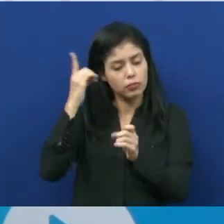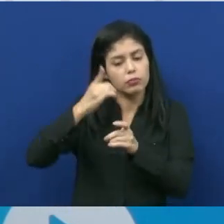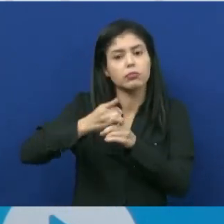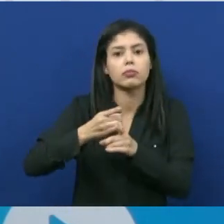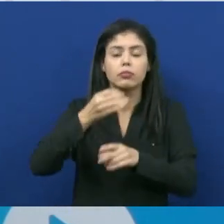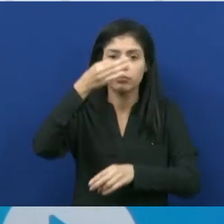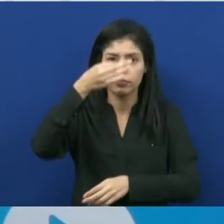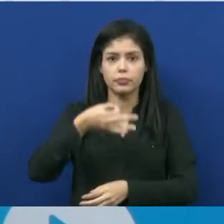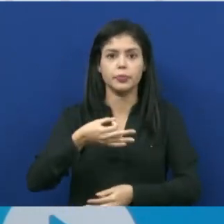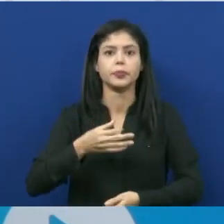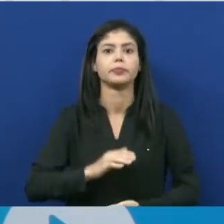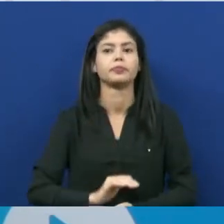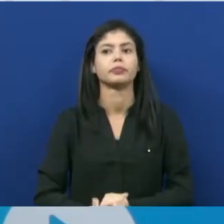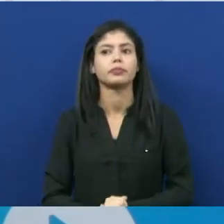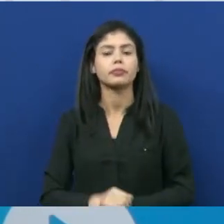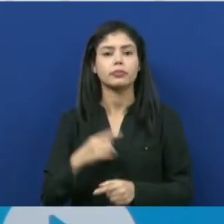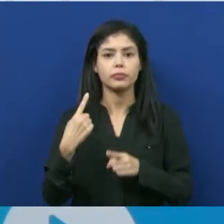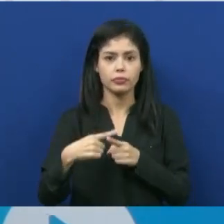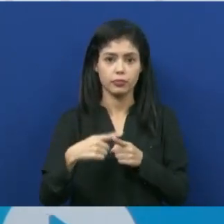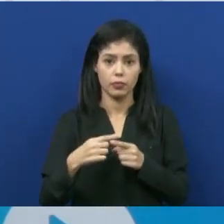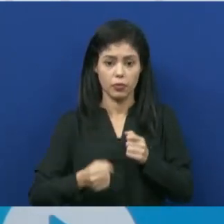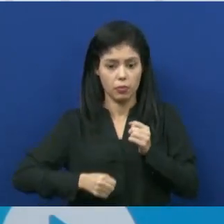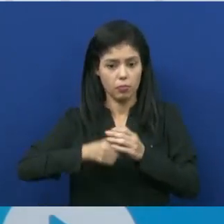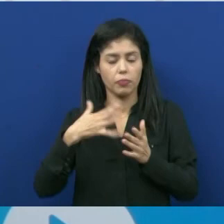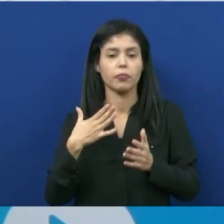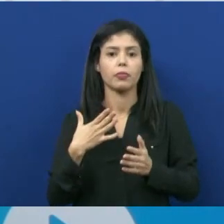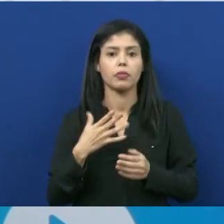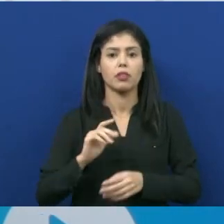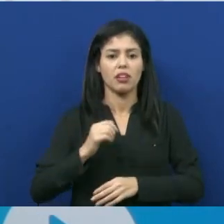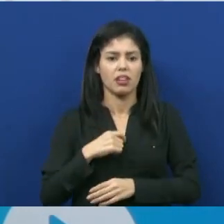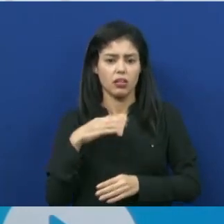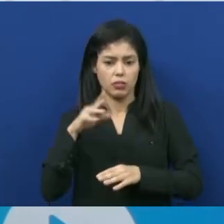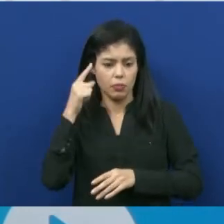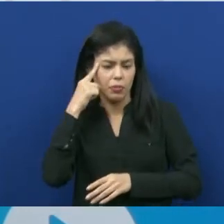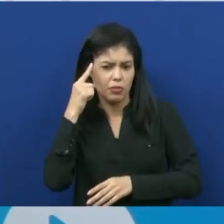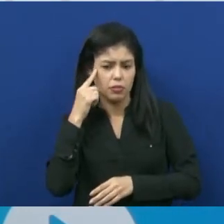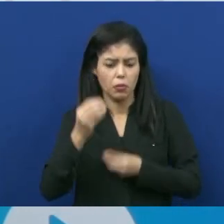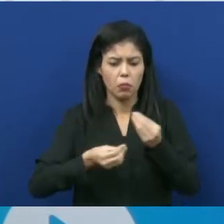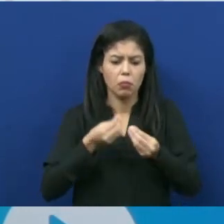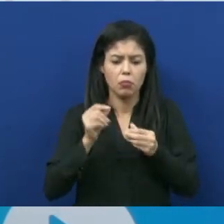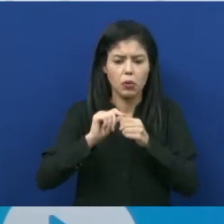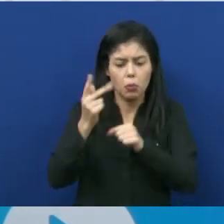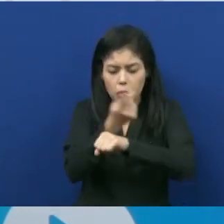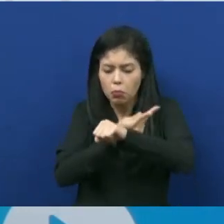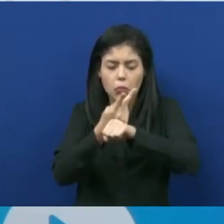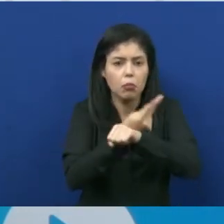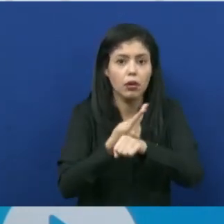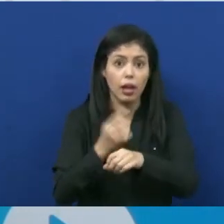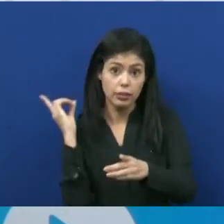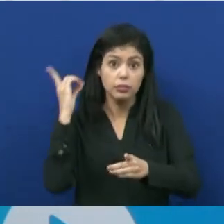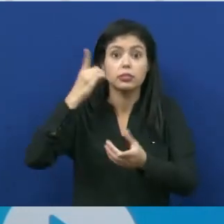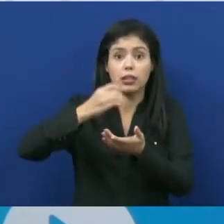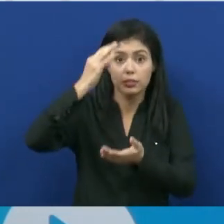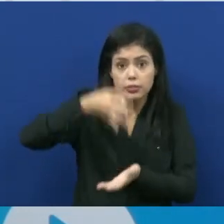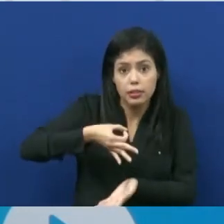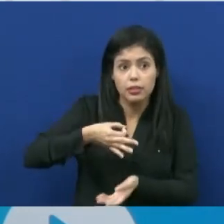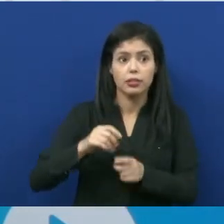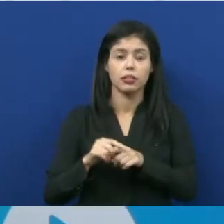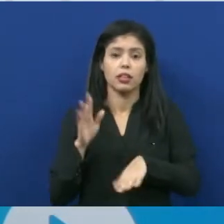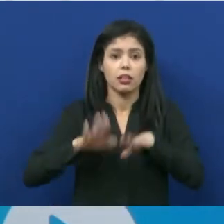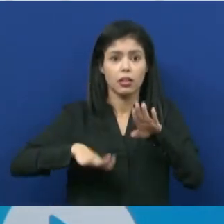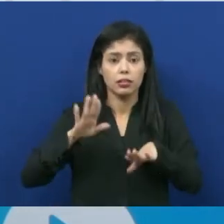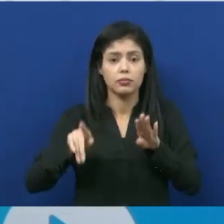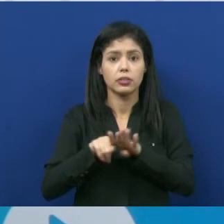certa, né? Porque nós temos muitas vezes um hábito, isso é até comum, de procurar direto a certa e dependendo